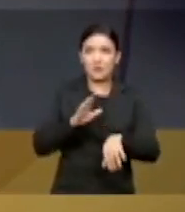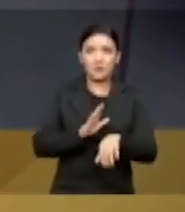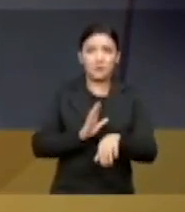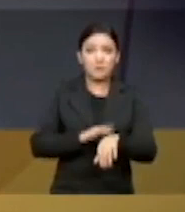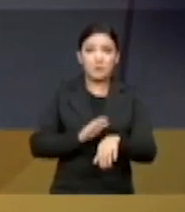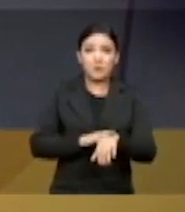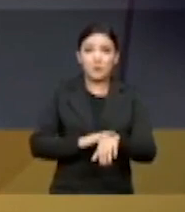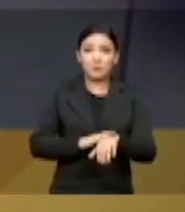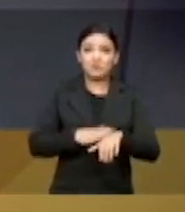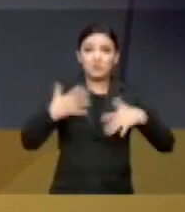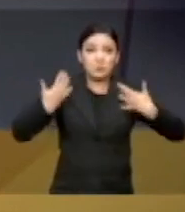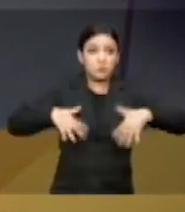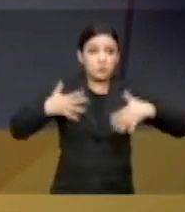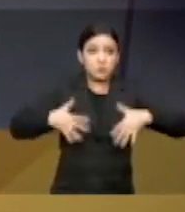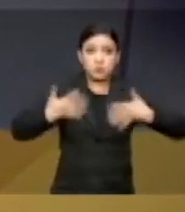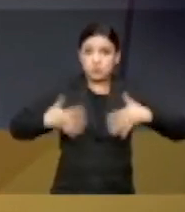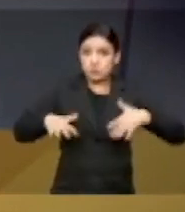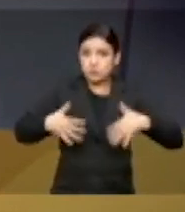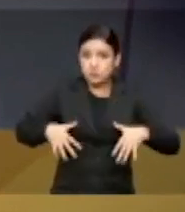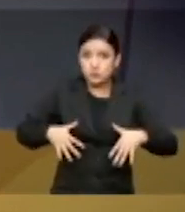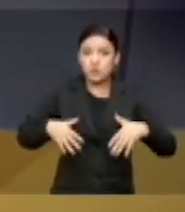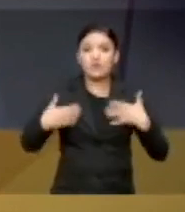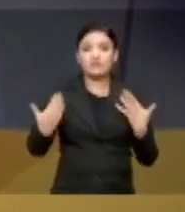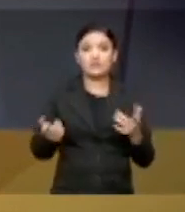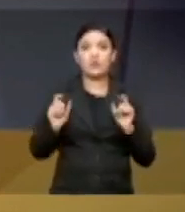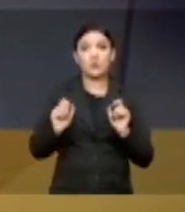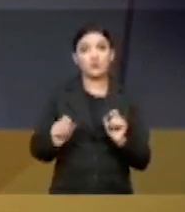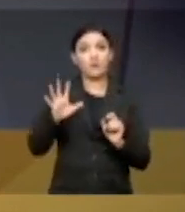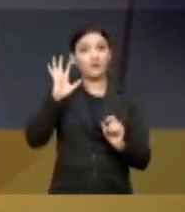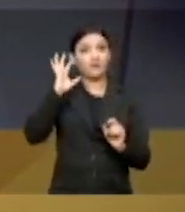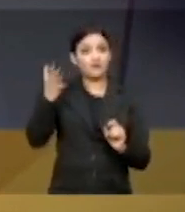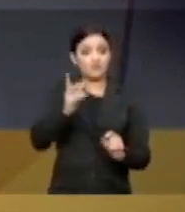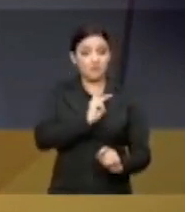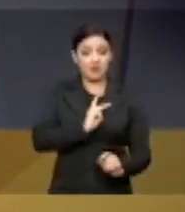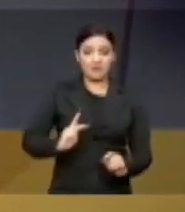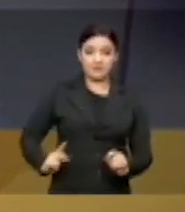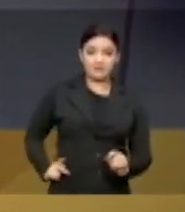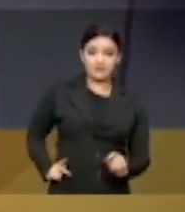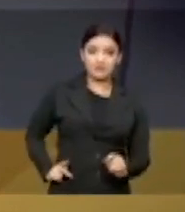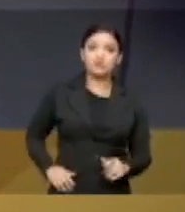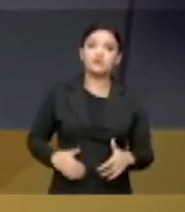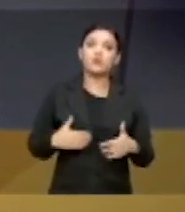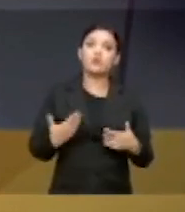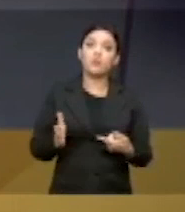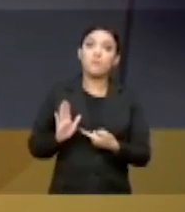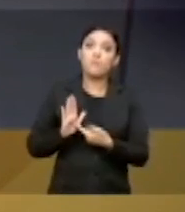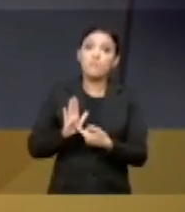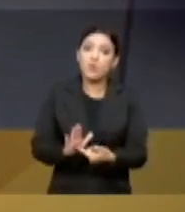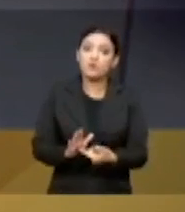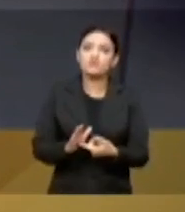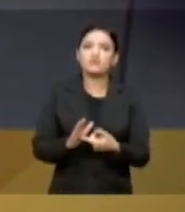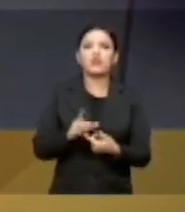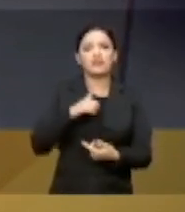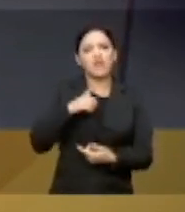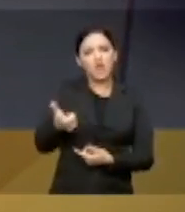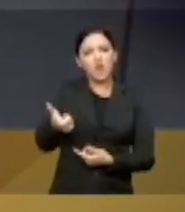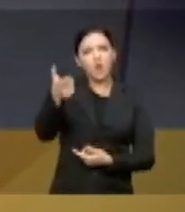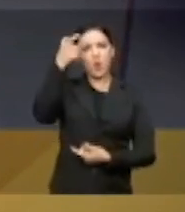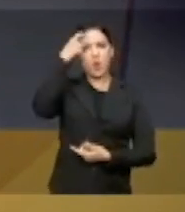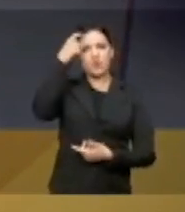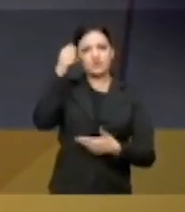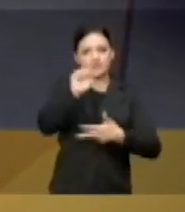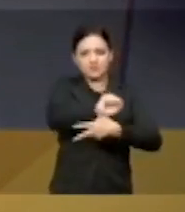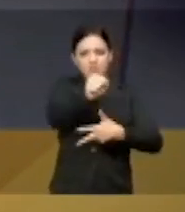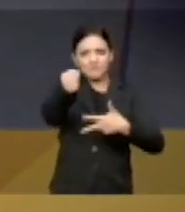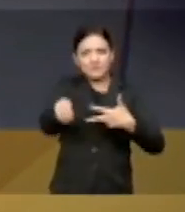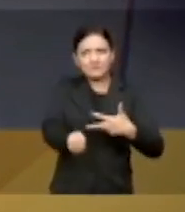de mensagem presidencial, o que, digo eu, denota a rigorosa consciência de todos os